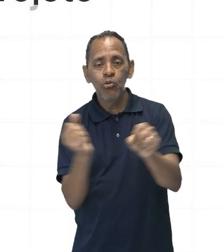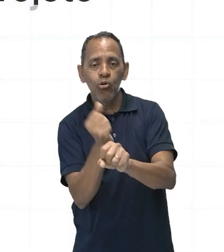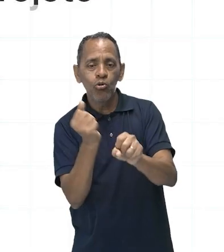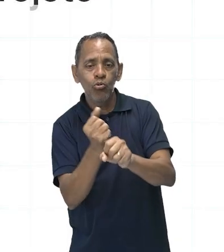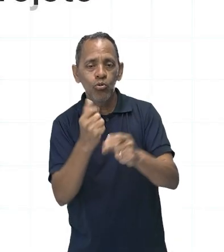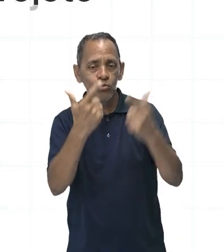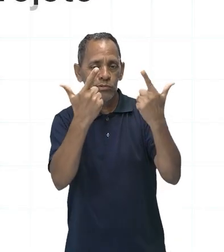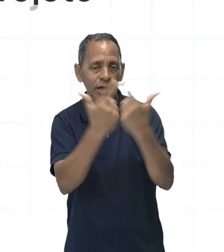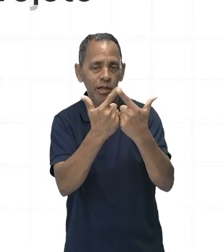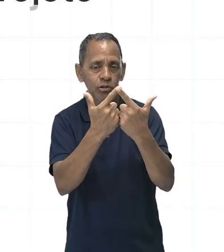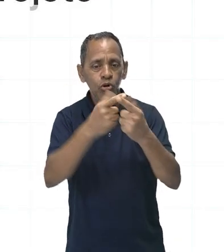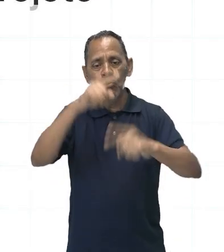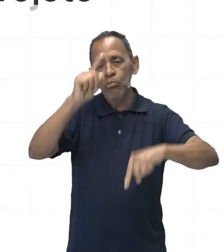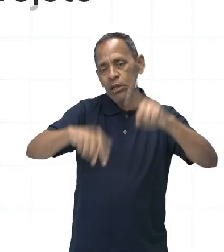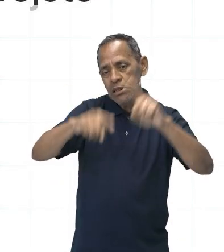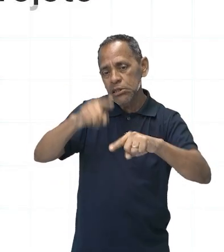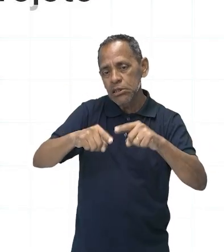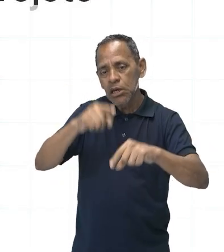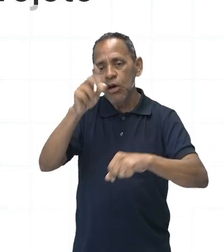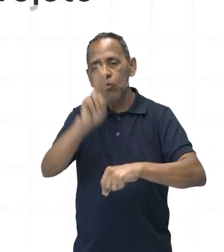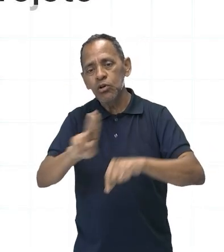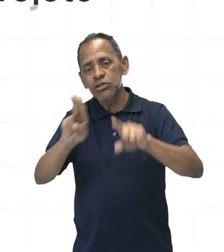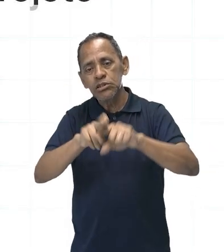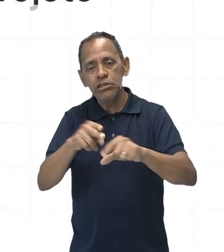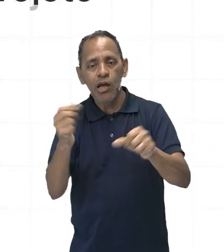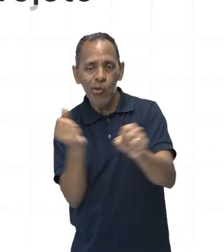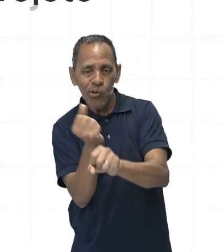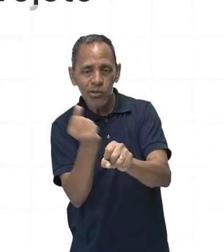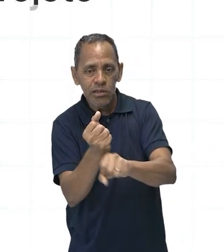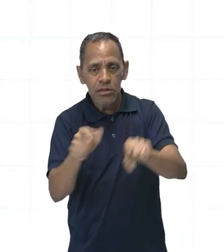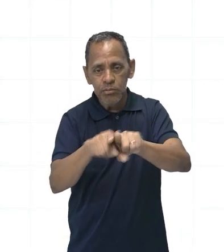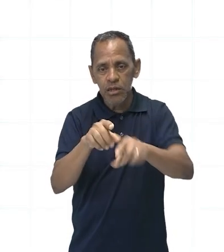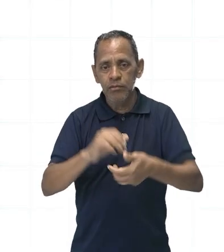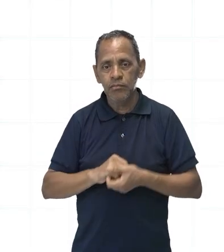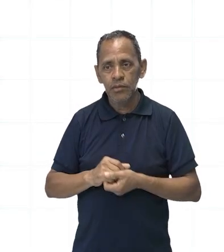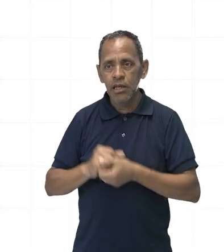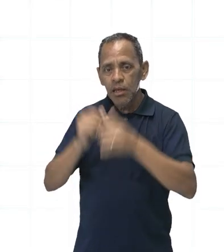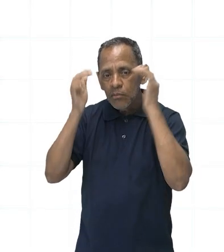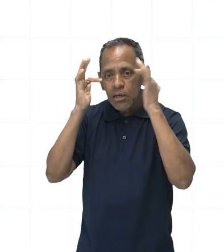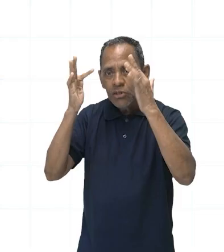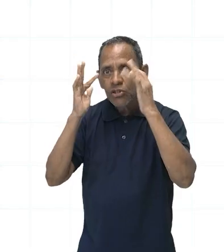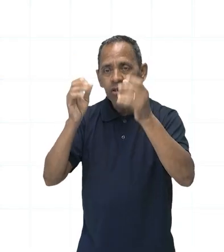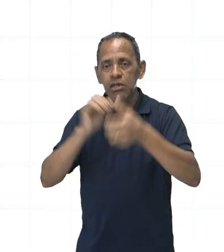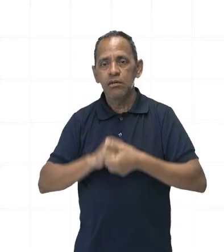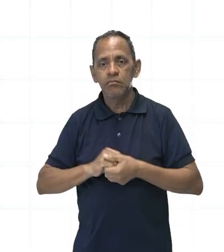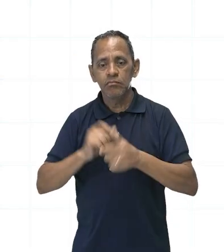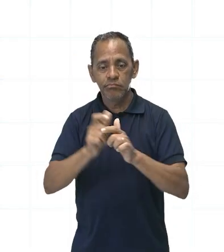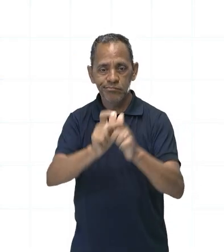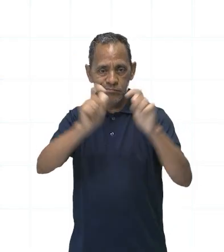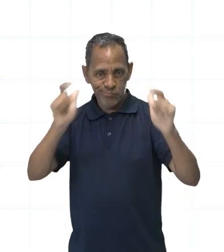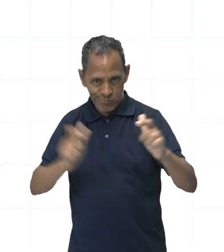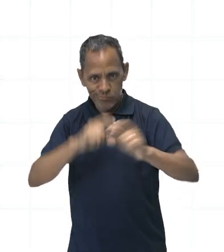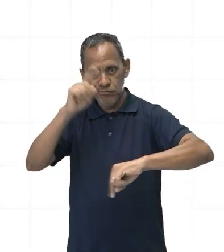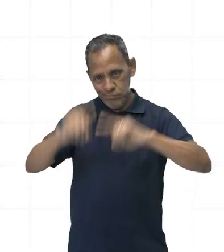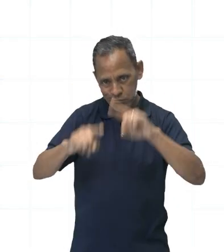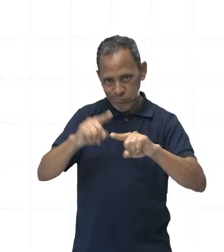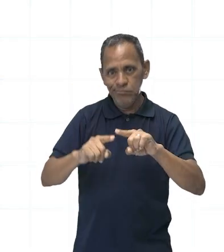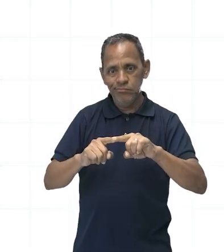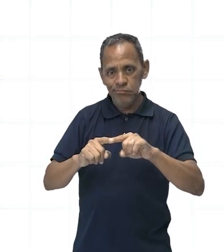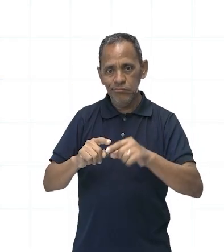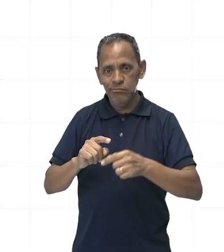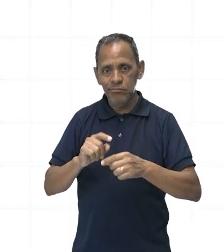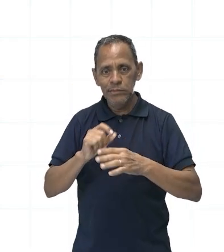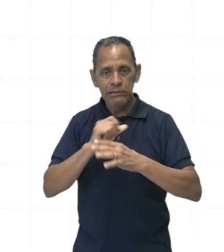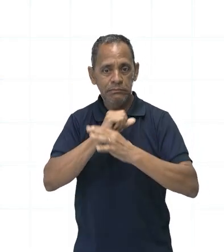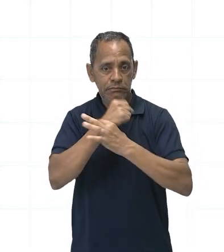foi construído? Qual era o material que foi utilizado para essa construção? Imagine só, a maioria do material,